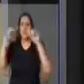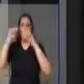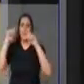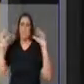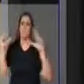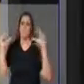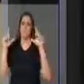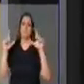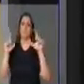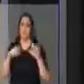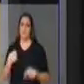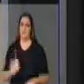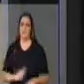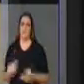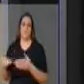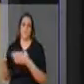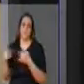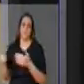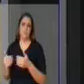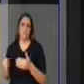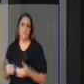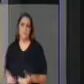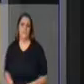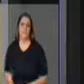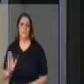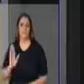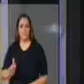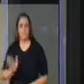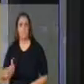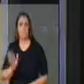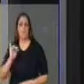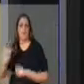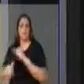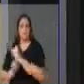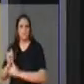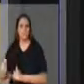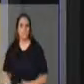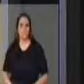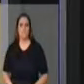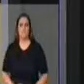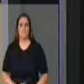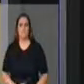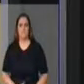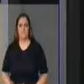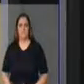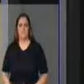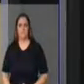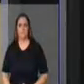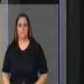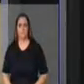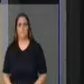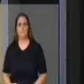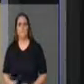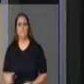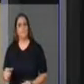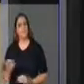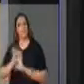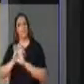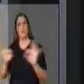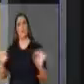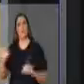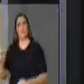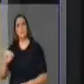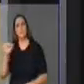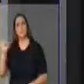bastante atenção aos pedidos que já estão na sua casa e que nós temos uma honra enorme saber que o senhor está